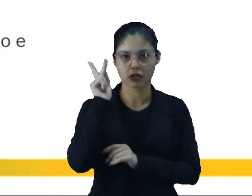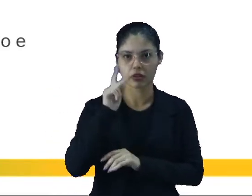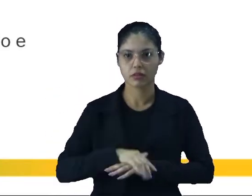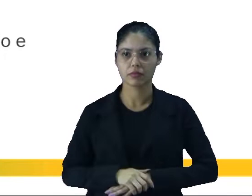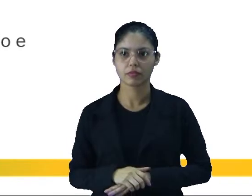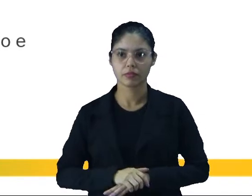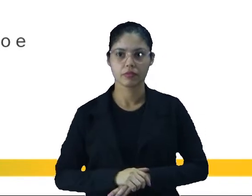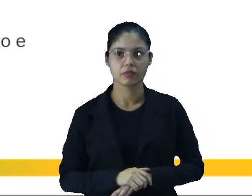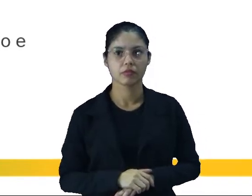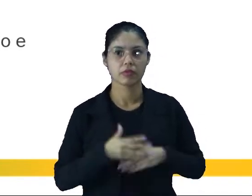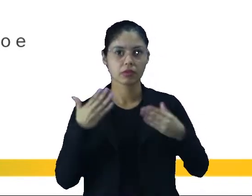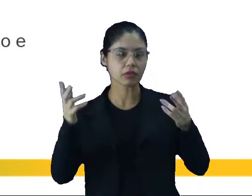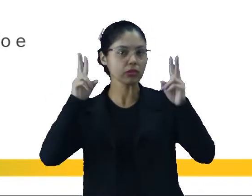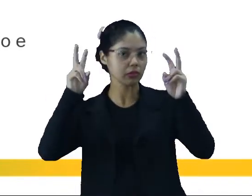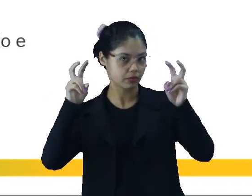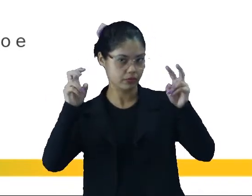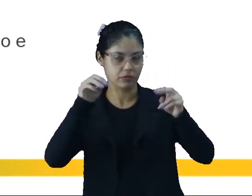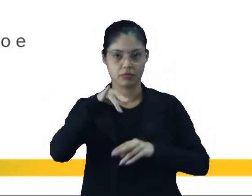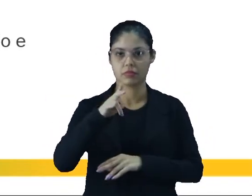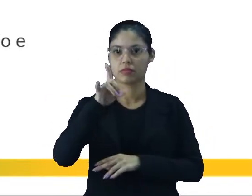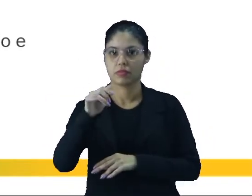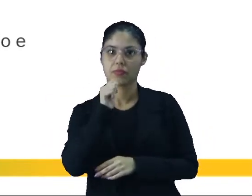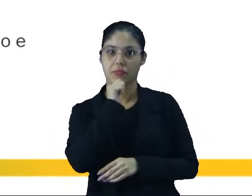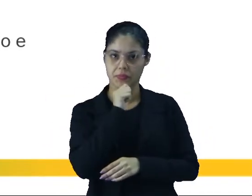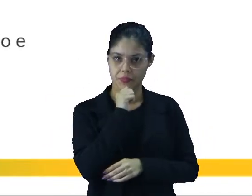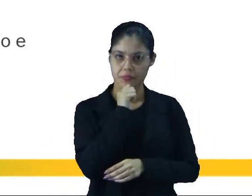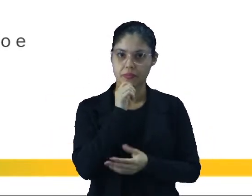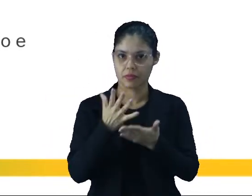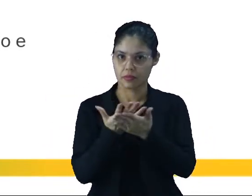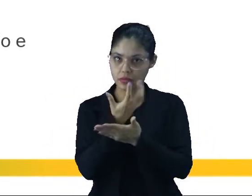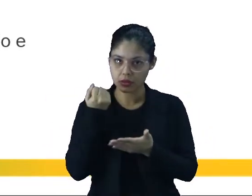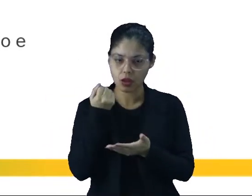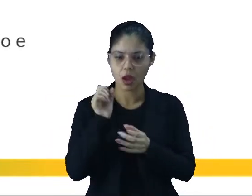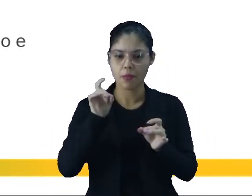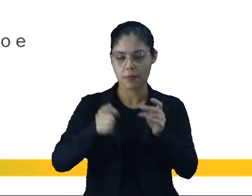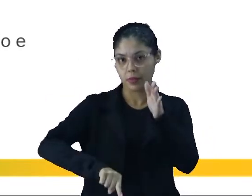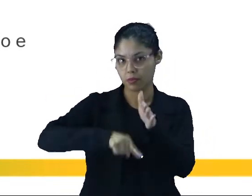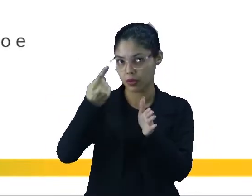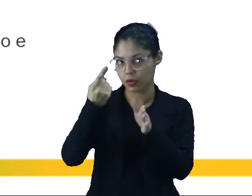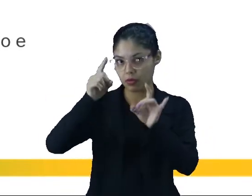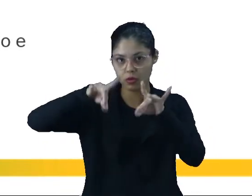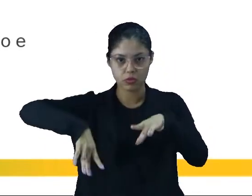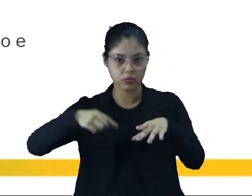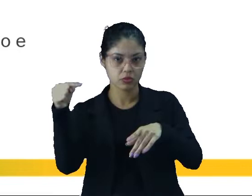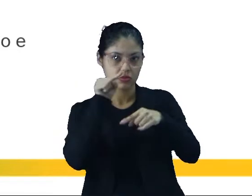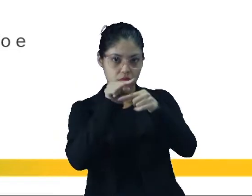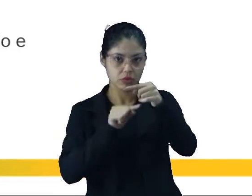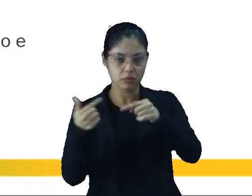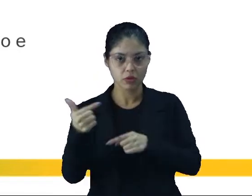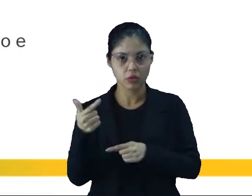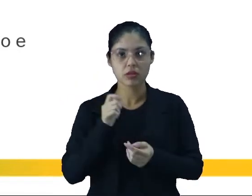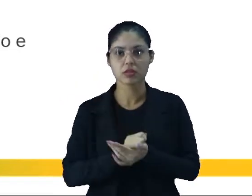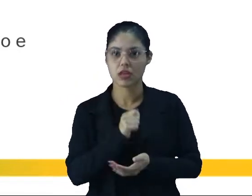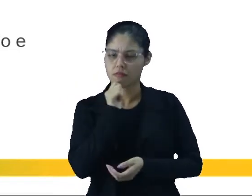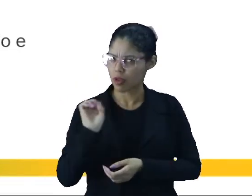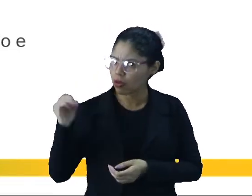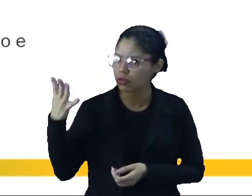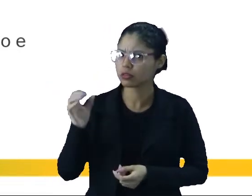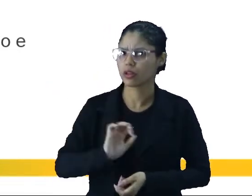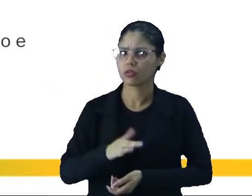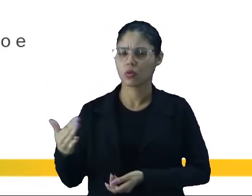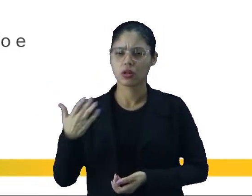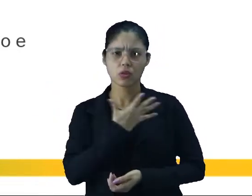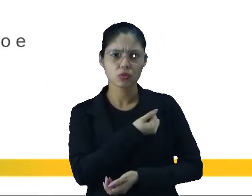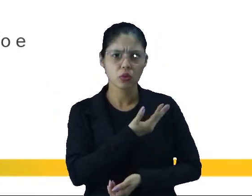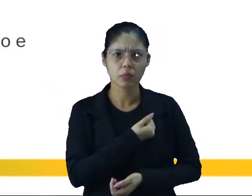Ok? Então, o termo médio é você pegar o primeiro mais o último e dividir por 2. Mas esse termo médio vai acontecer quando eu